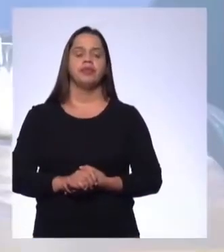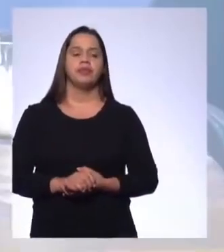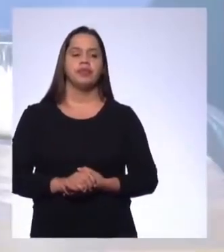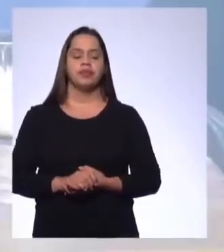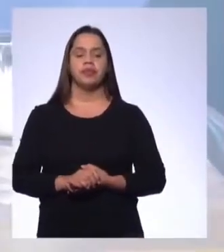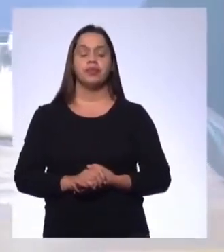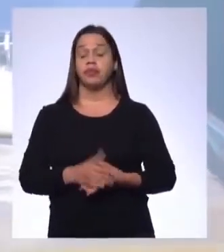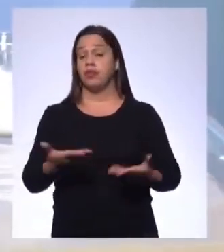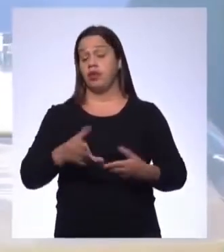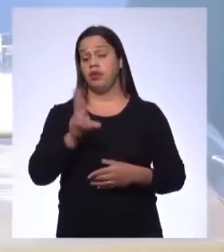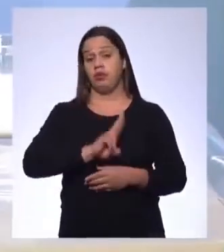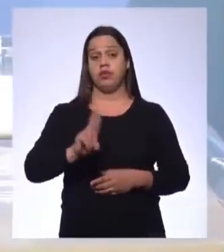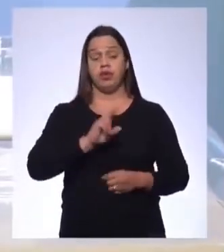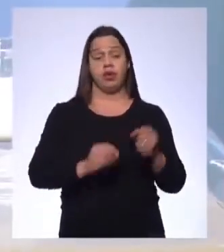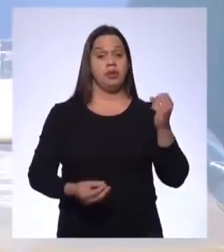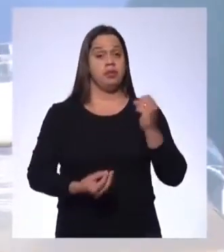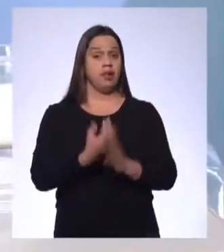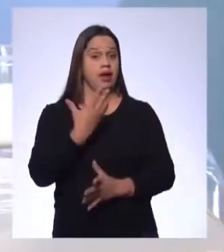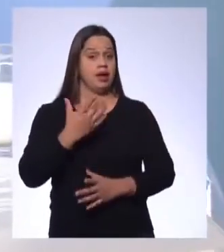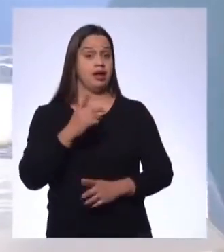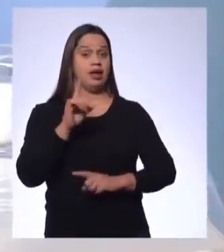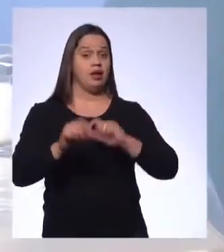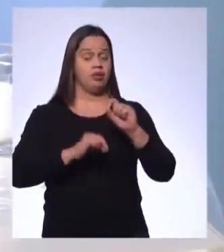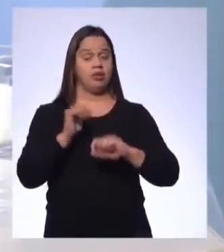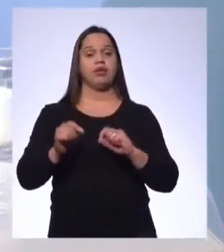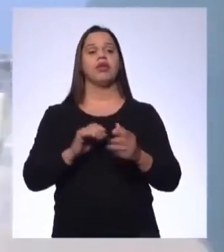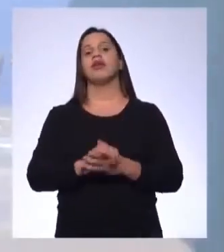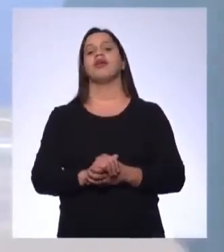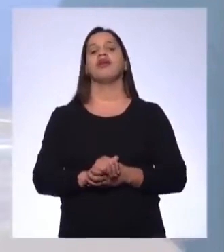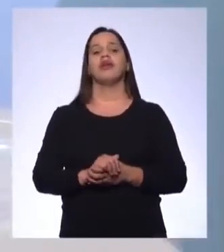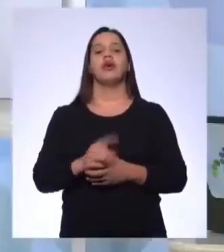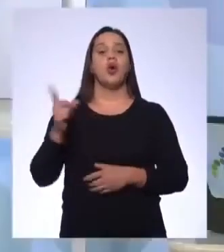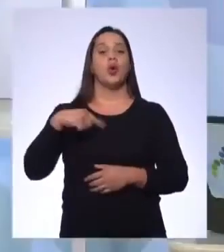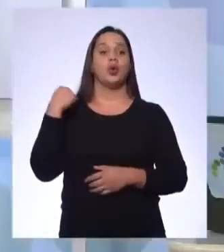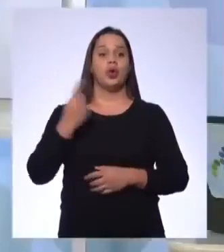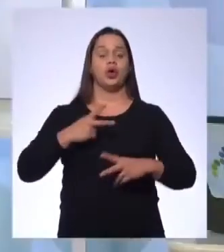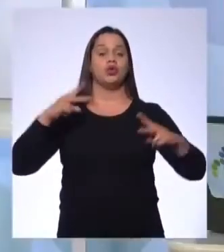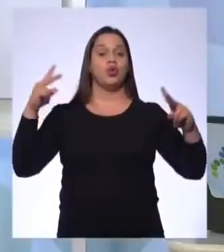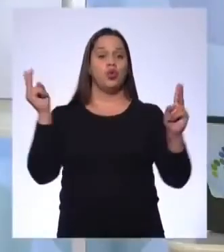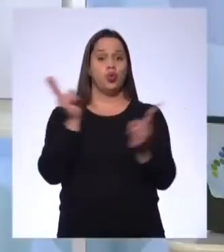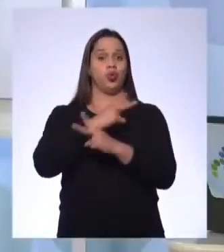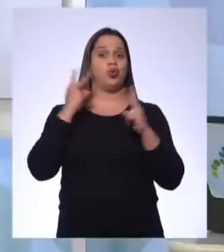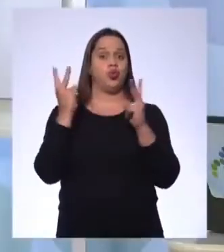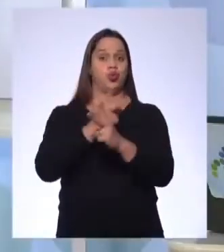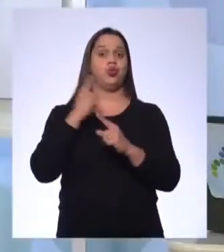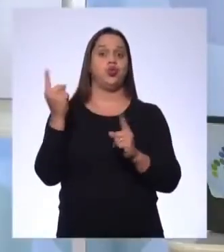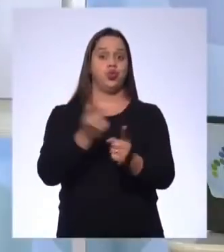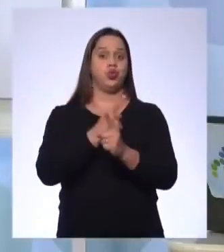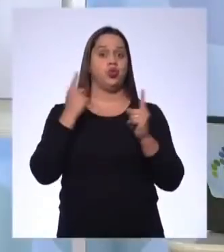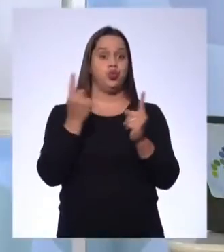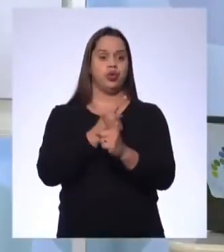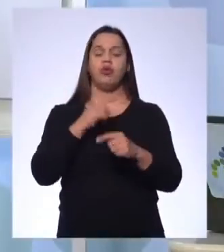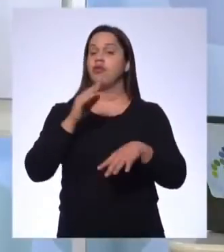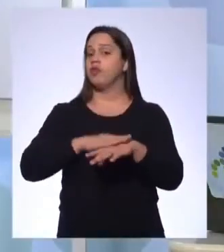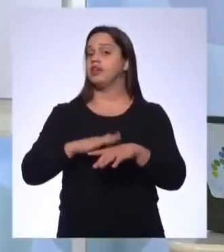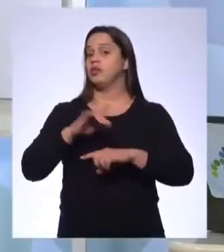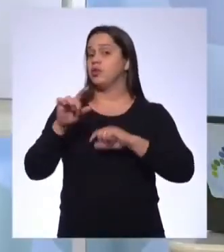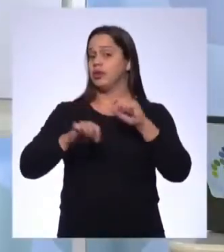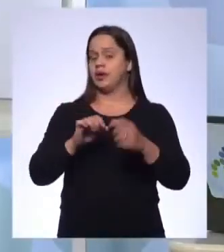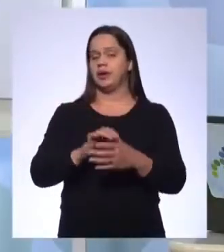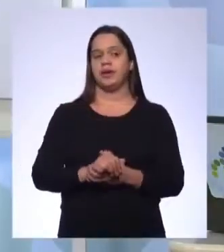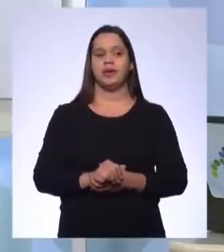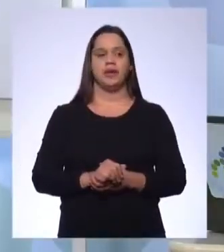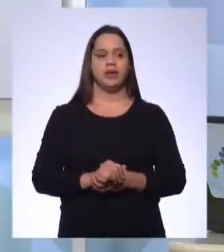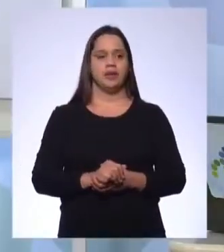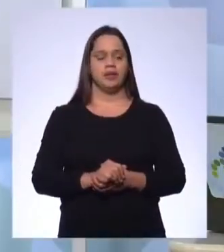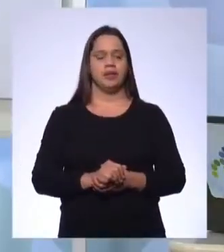nós vamos usar aqui para criar o nosso ciclone, tá certo? O que nós vamos fazer agora? Nós vamos put